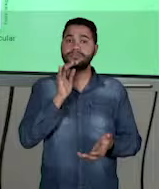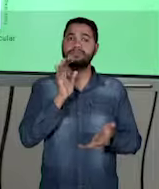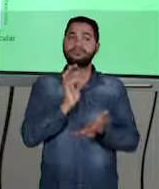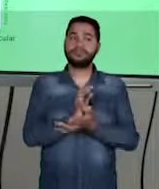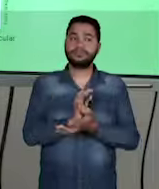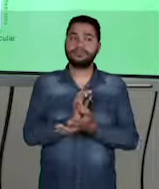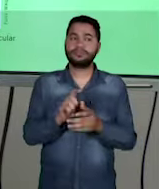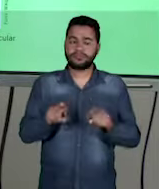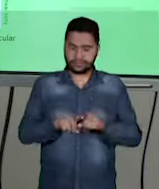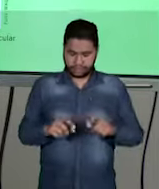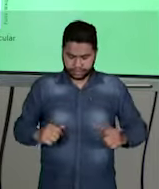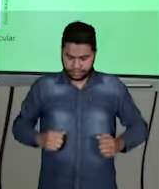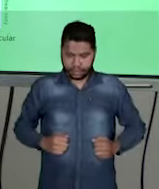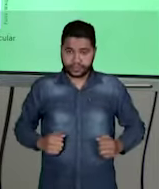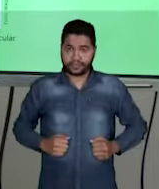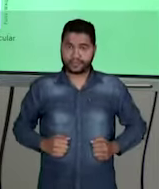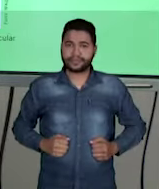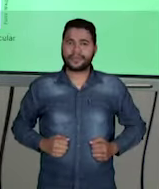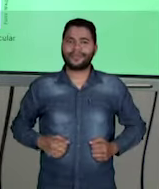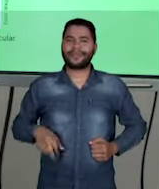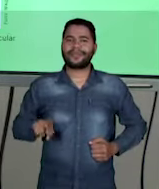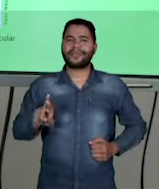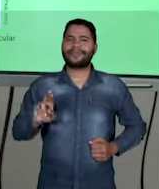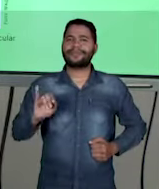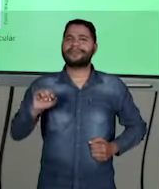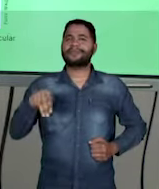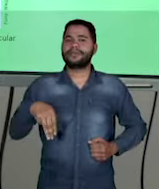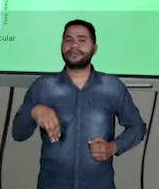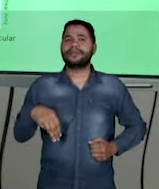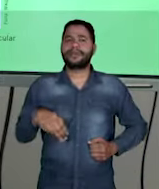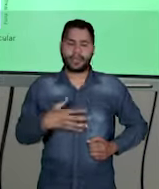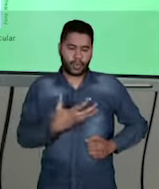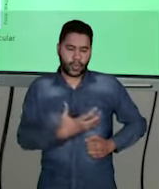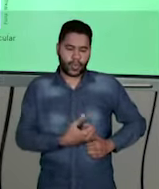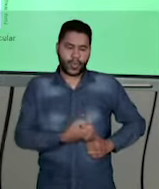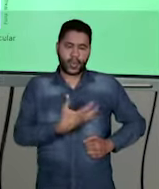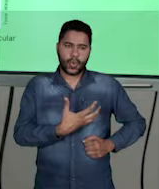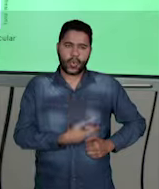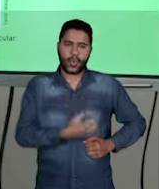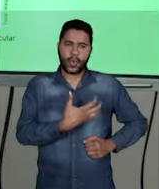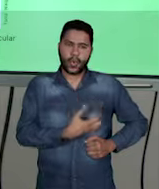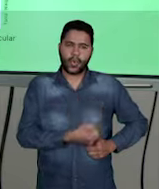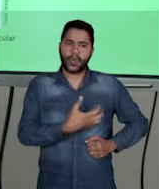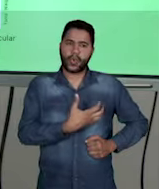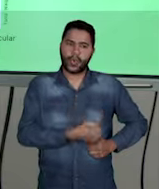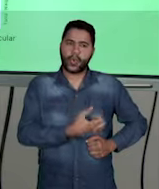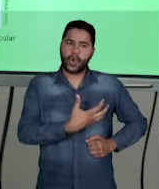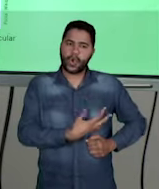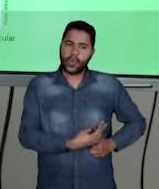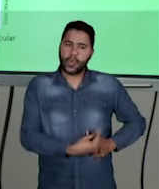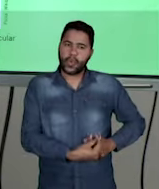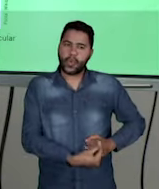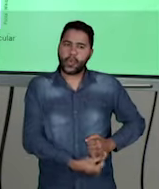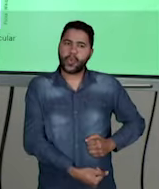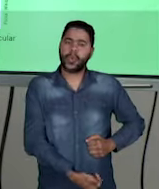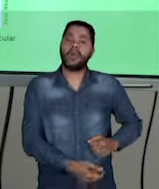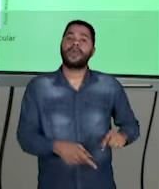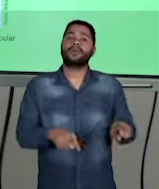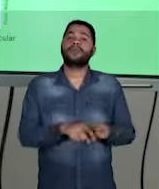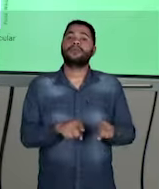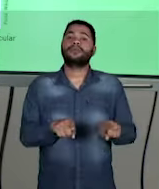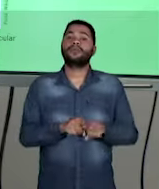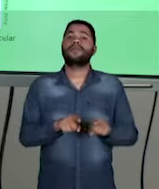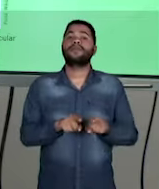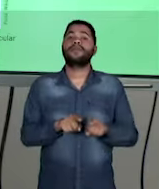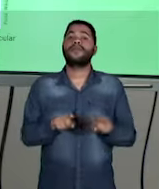aqui nos rins para que ocorra o processo de filtração do sangue e aqui nos pulmões,